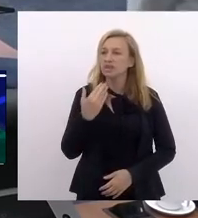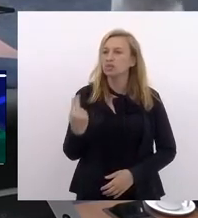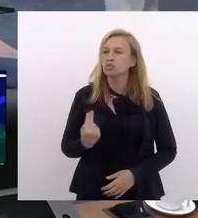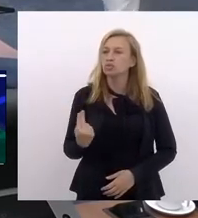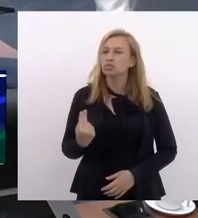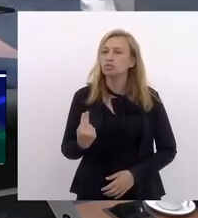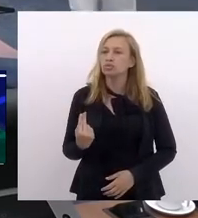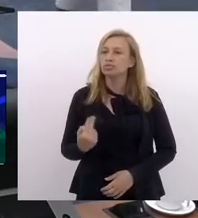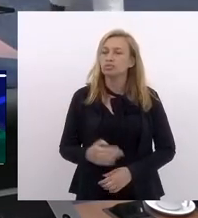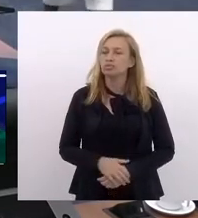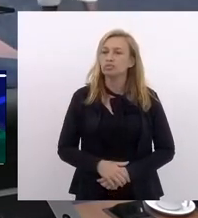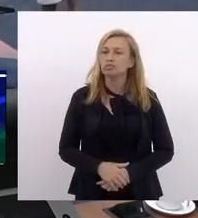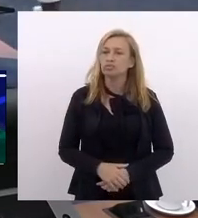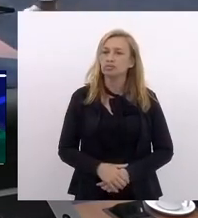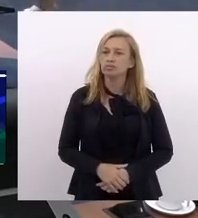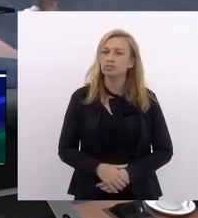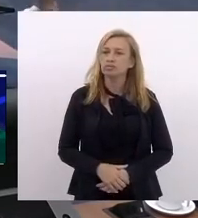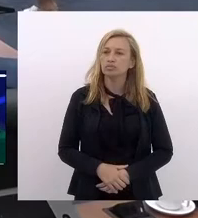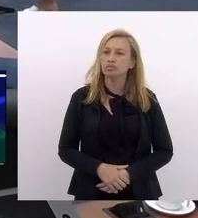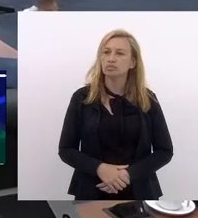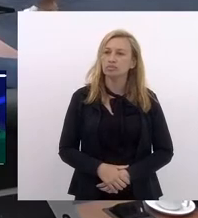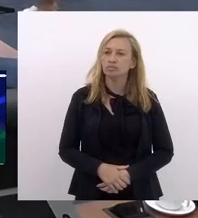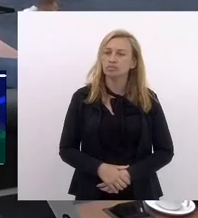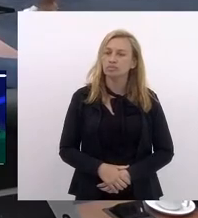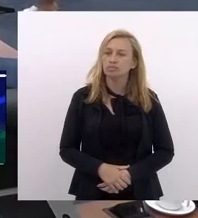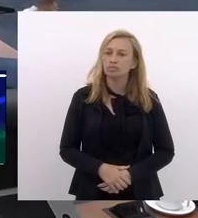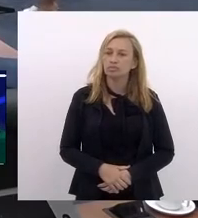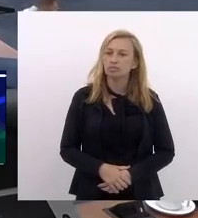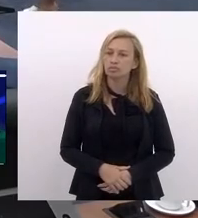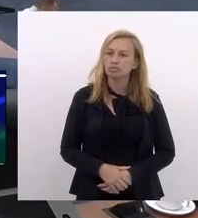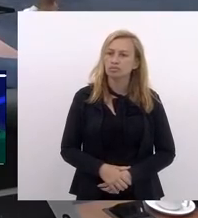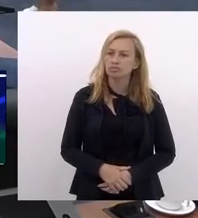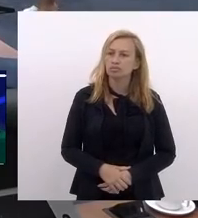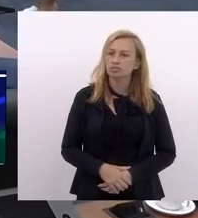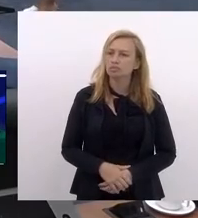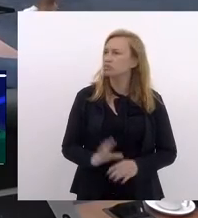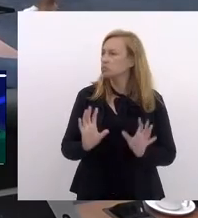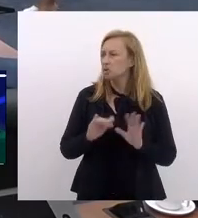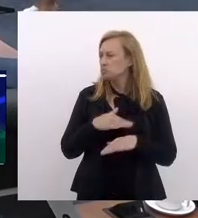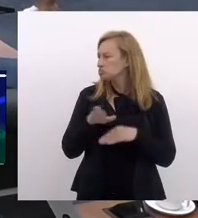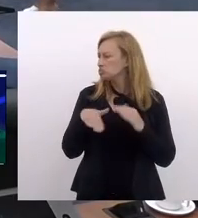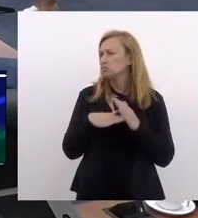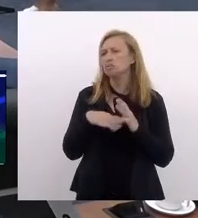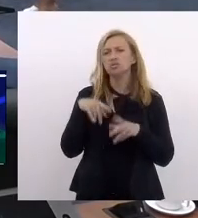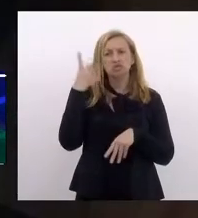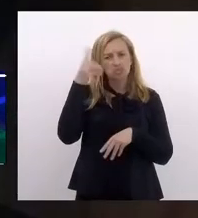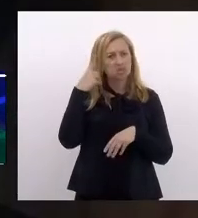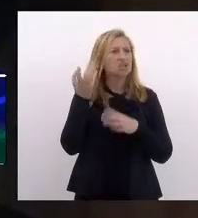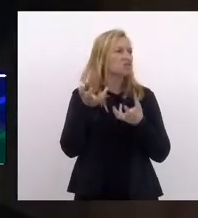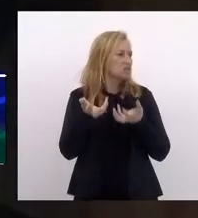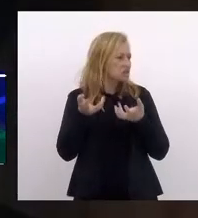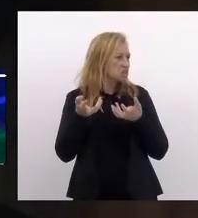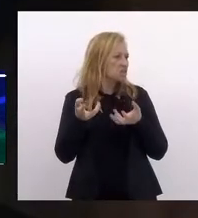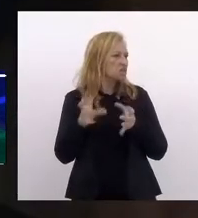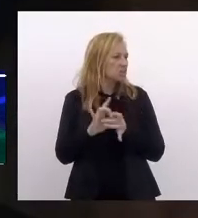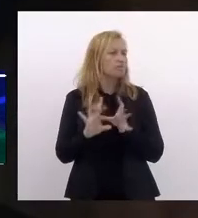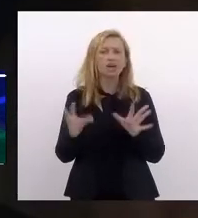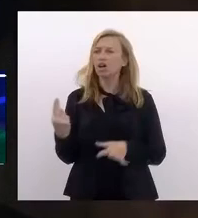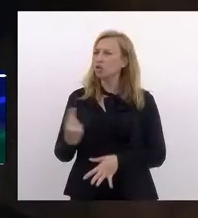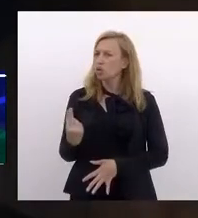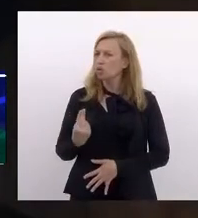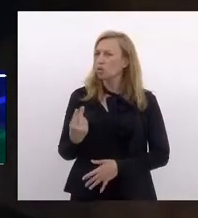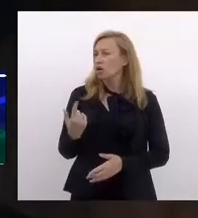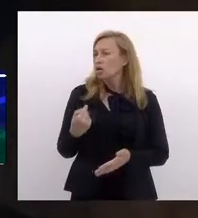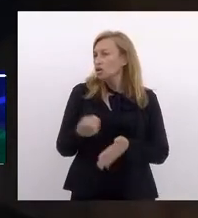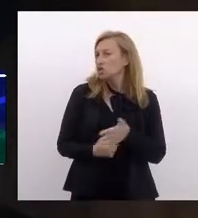Oi? Deputado Samuel Malafaia está pedindo coautoria. Eu acho que todos os deputados que quiserem, a gente tem que dar coautoria, porque